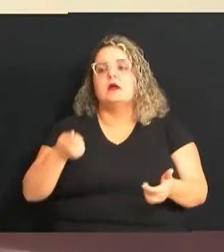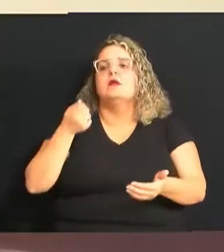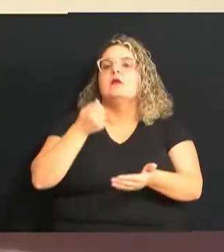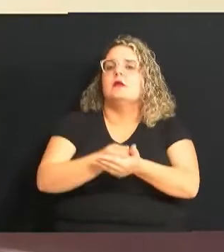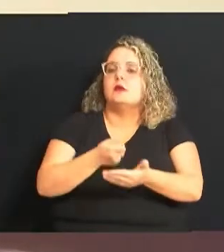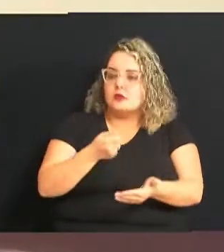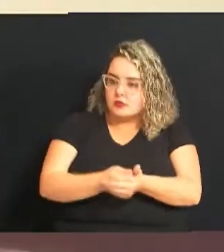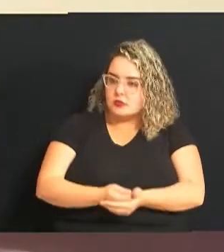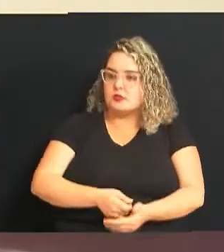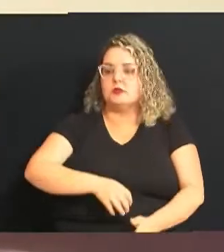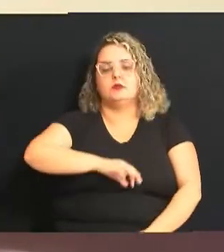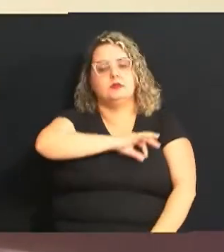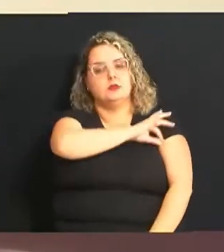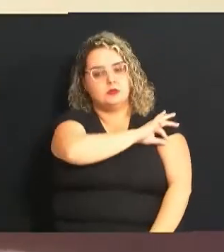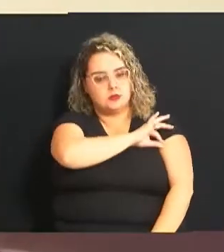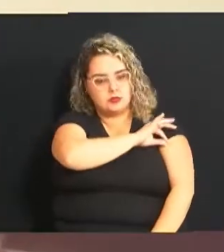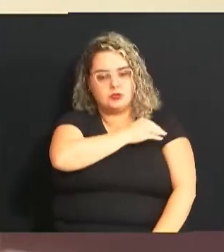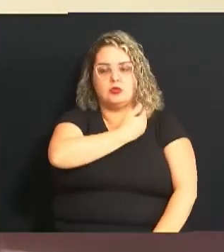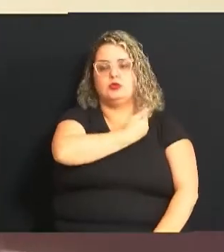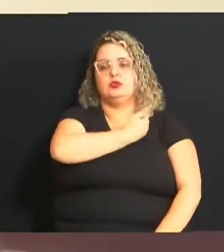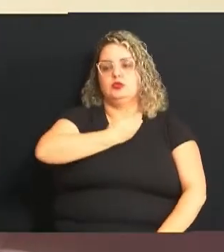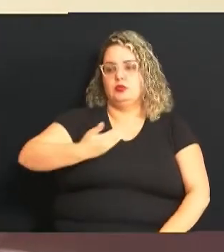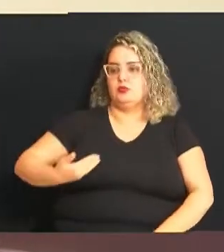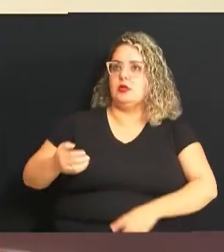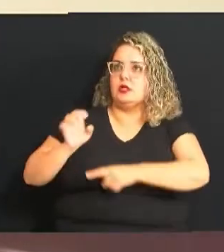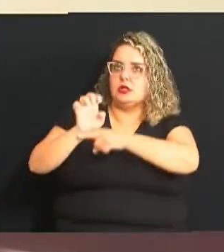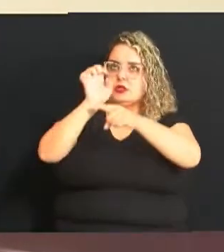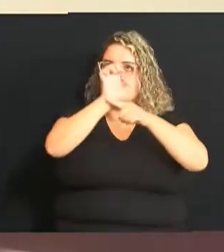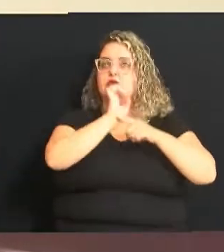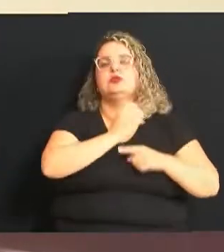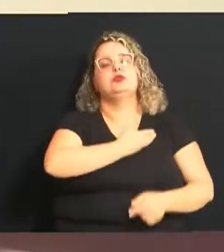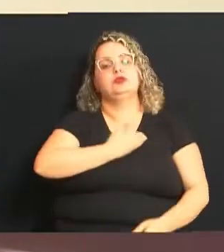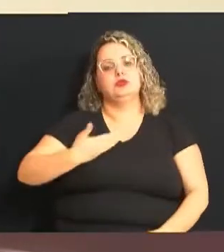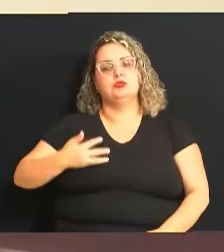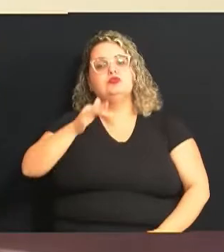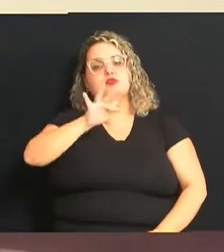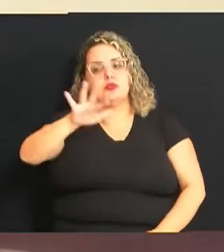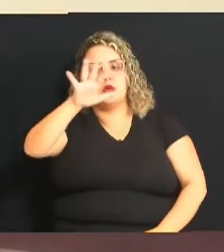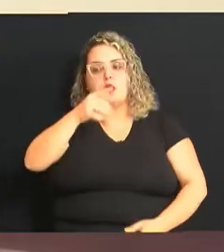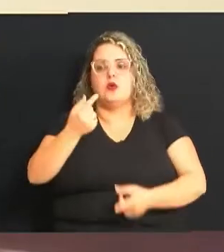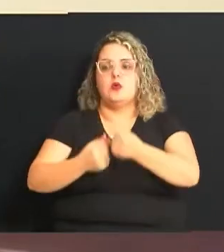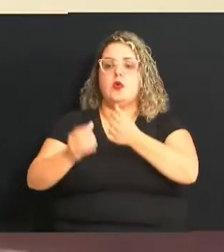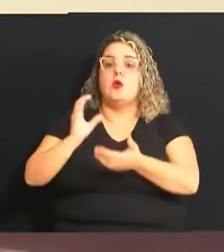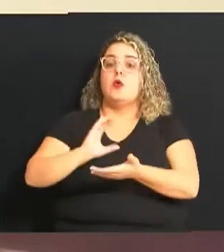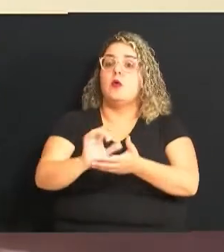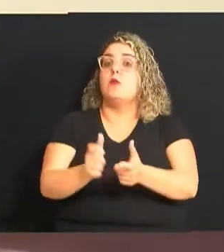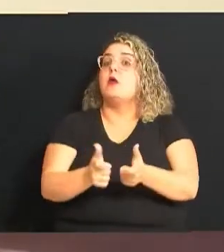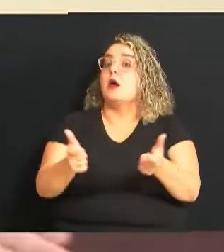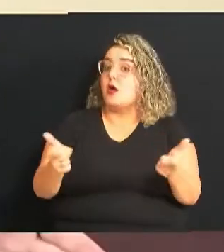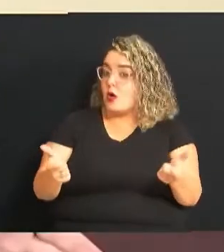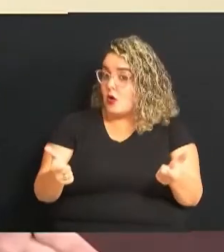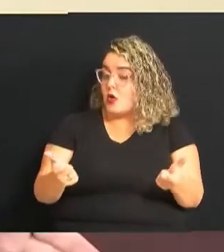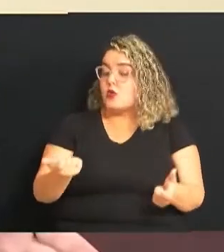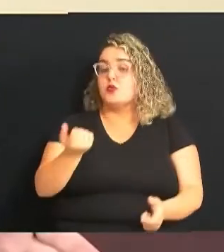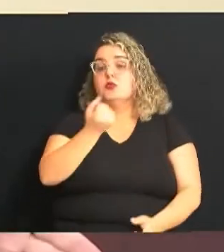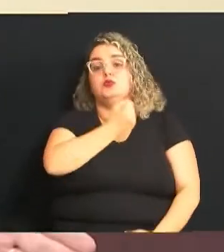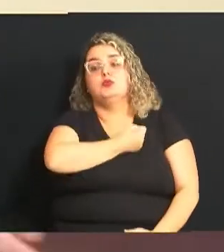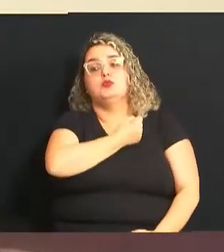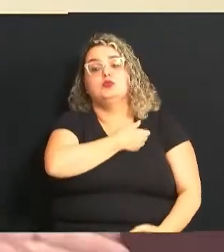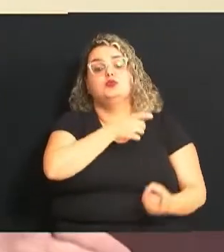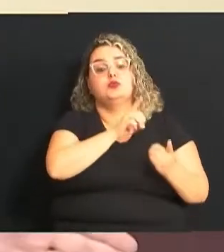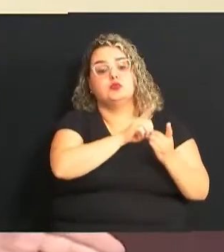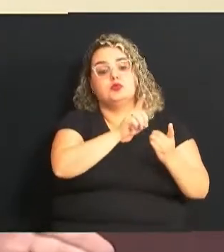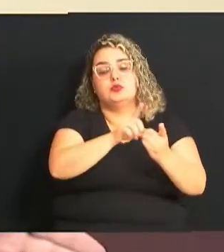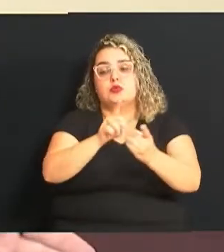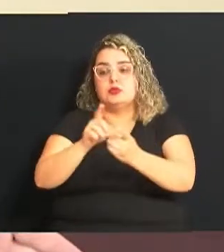das prefeituras, dos governos estaduais e do governo federal um investimento muito maior. Os números de atendidos